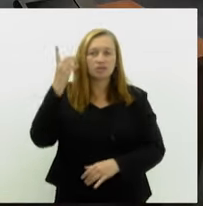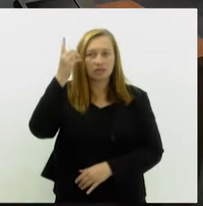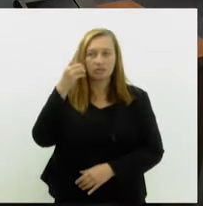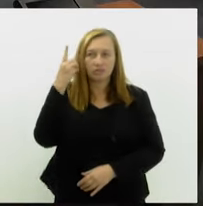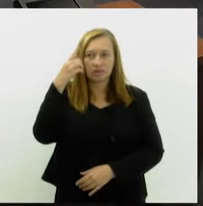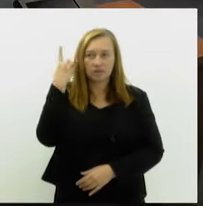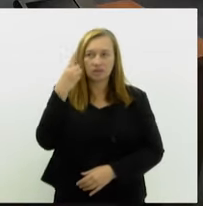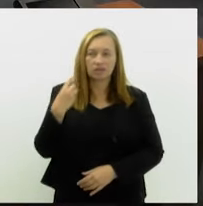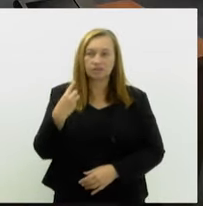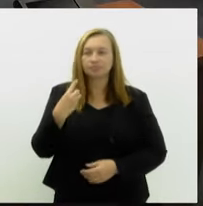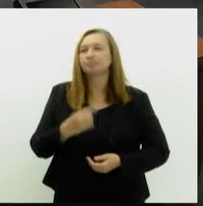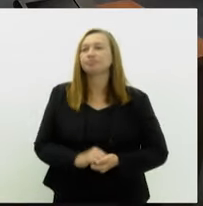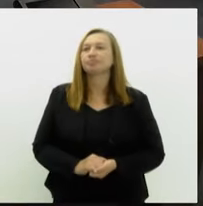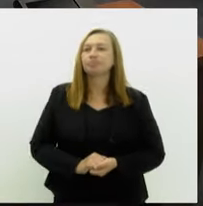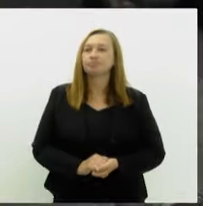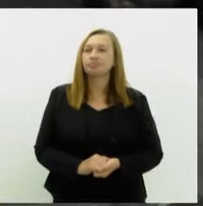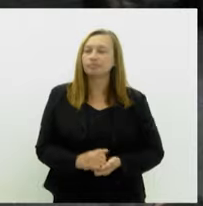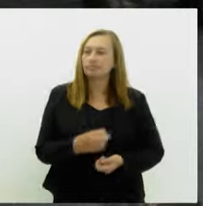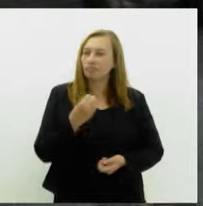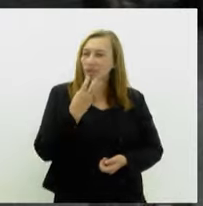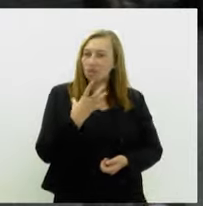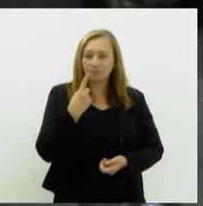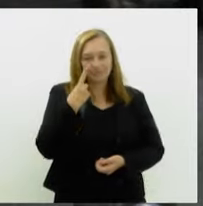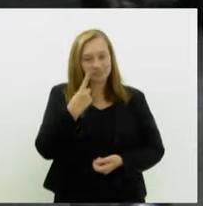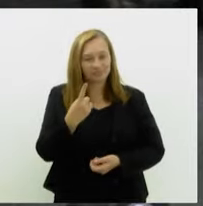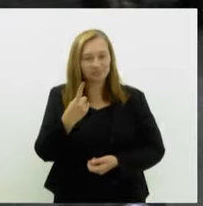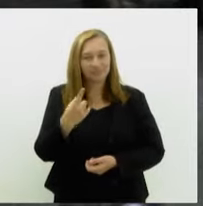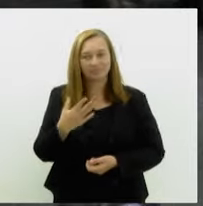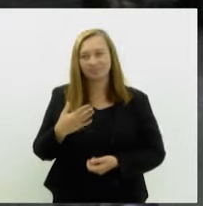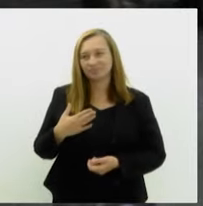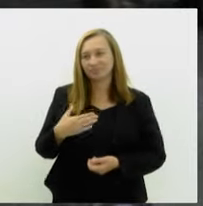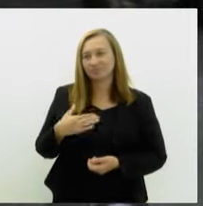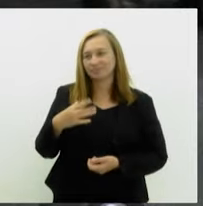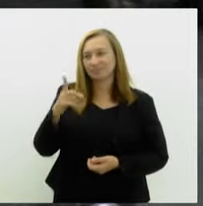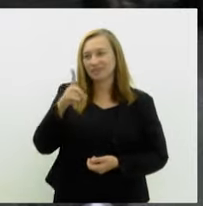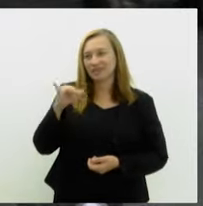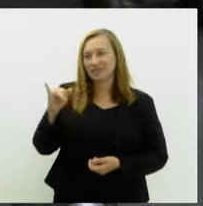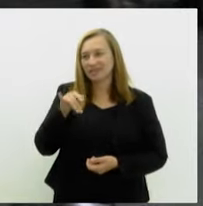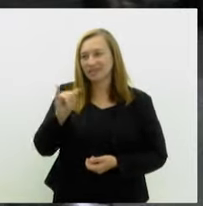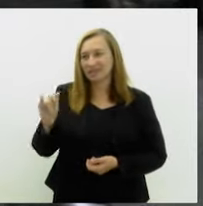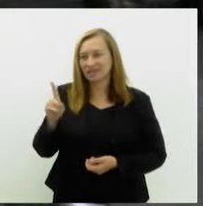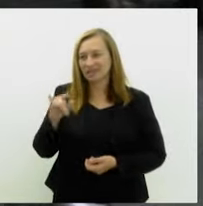Monteiro. Muito bom vê-la, né, minha xará, Dani.